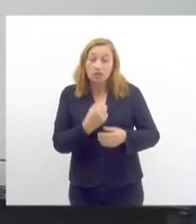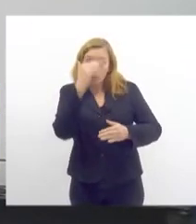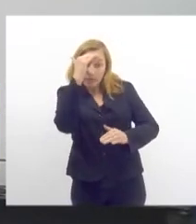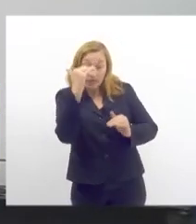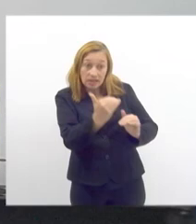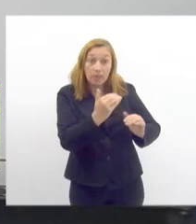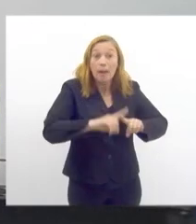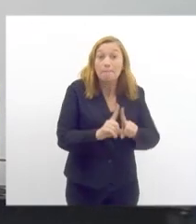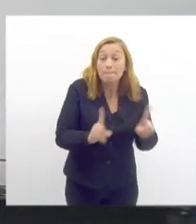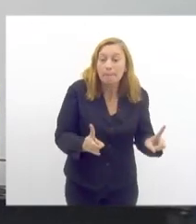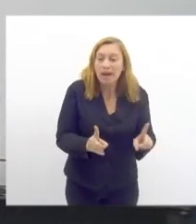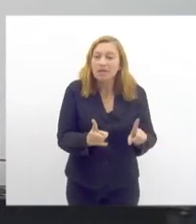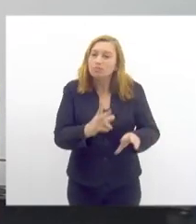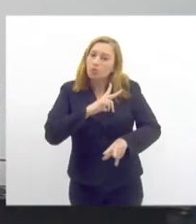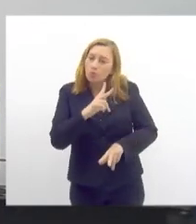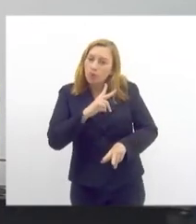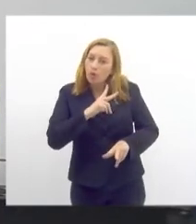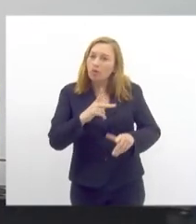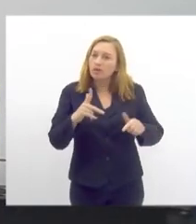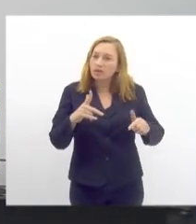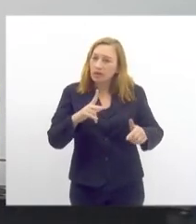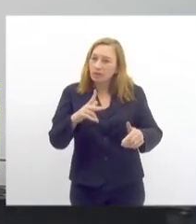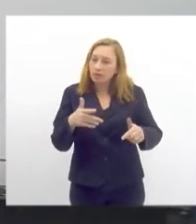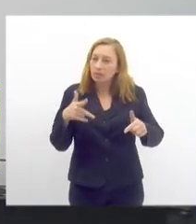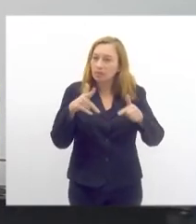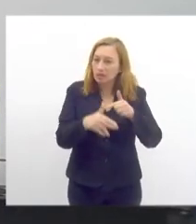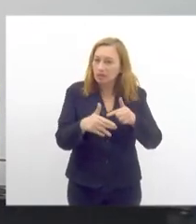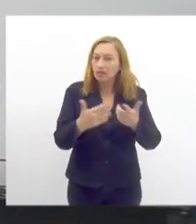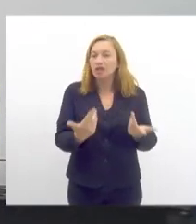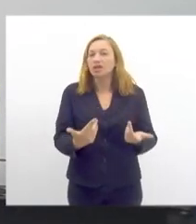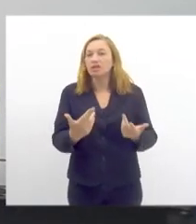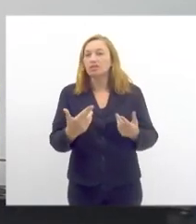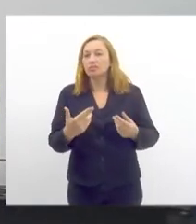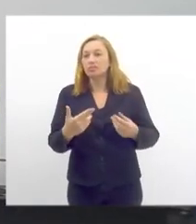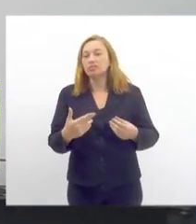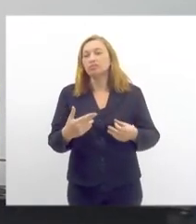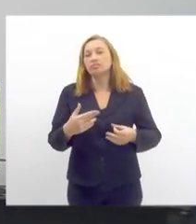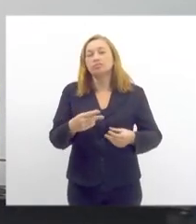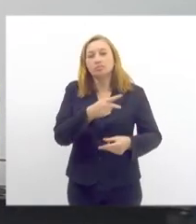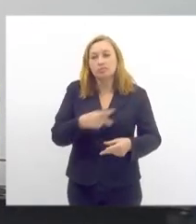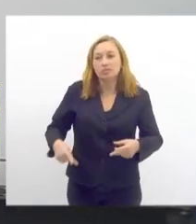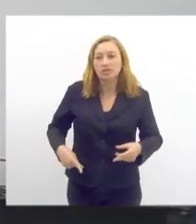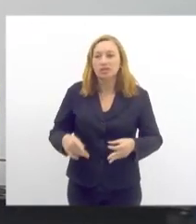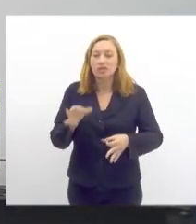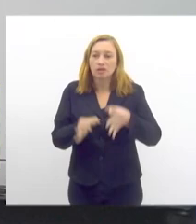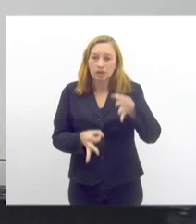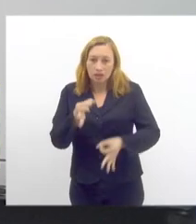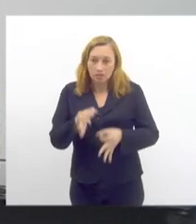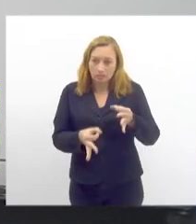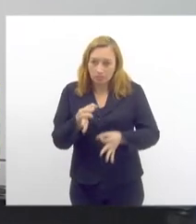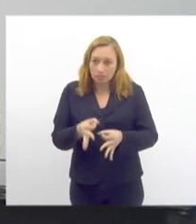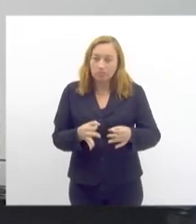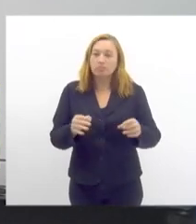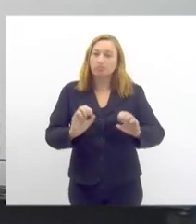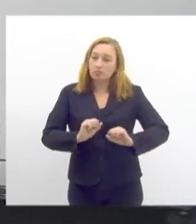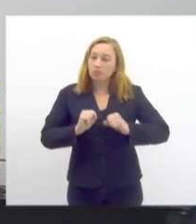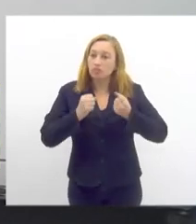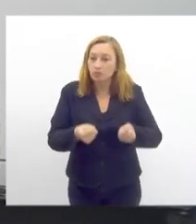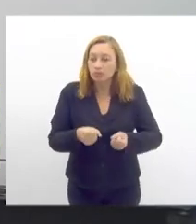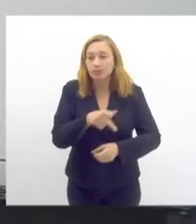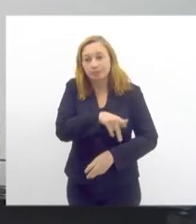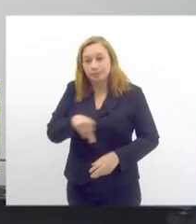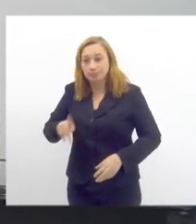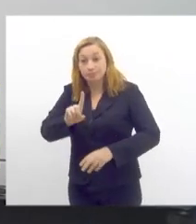por força também da própria interferência do presidente do tribunal e do empenho do presidente e